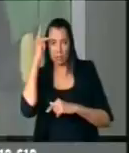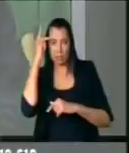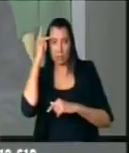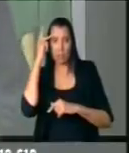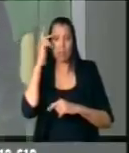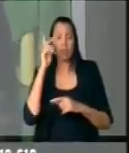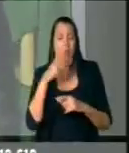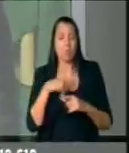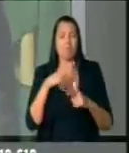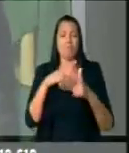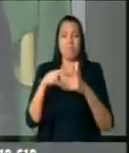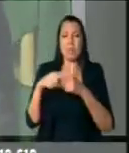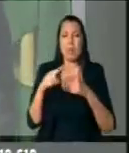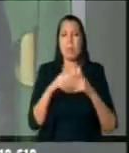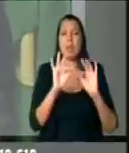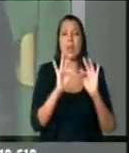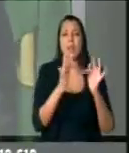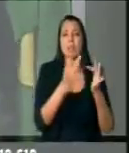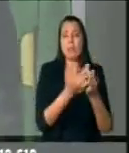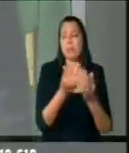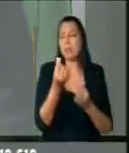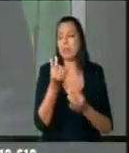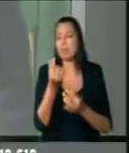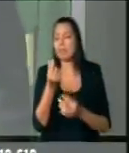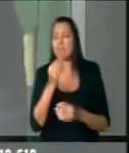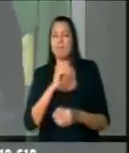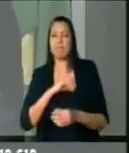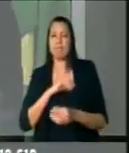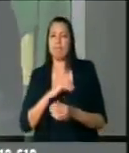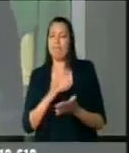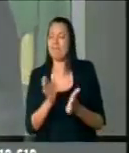atingidos, suas famílias, suas rendas caíram.